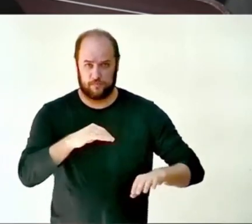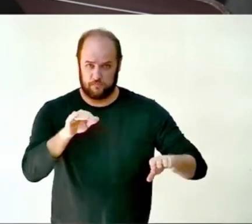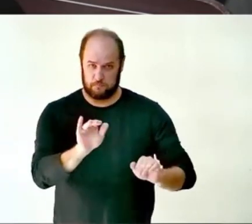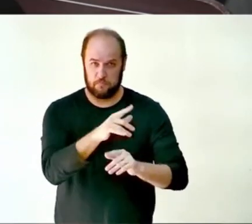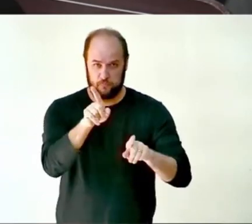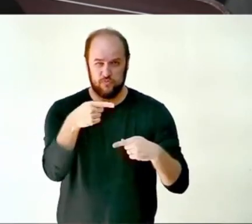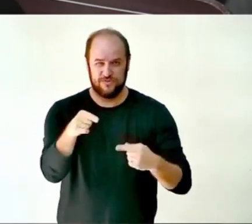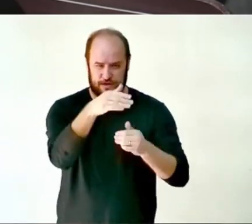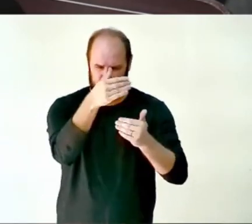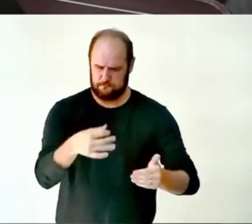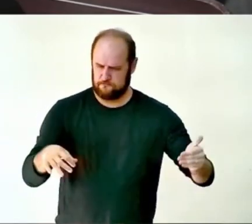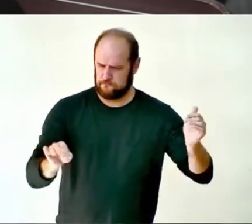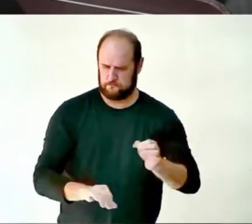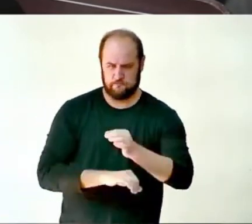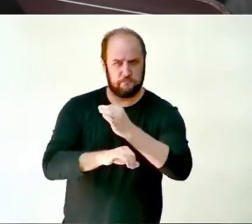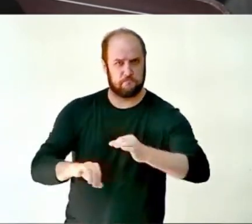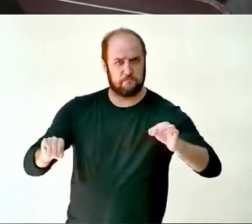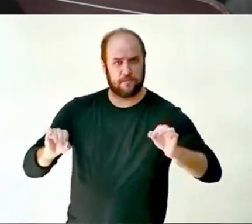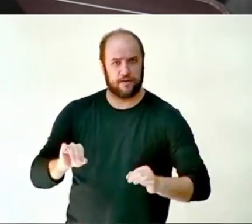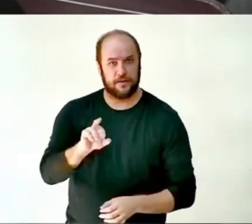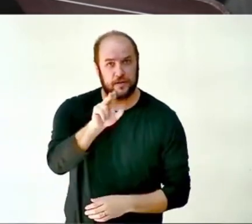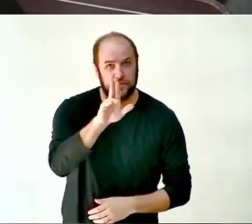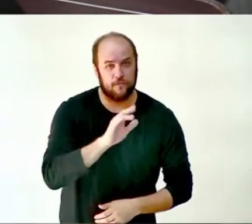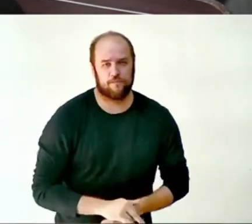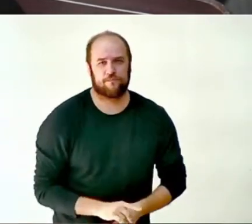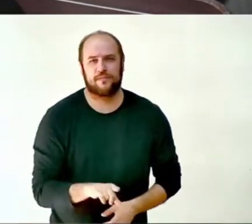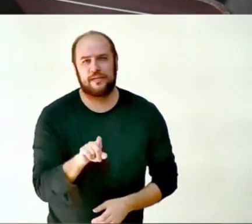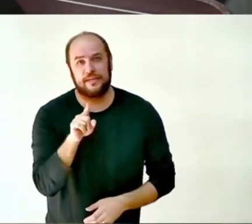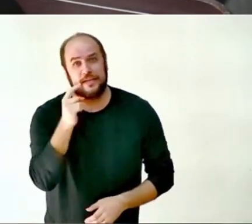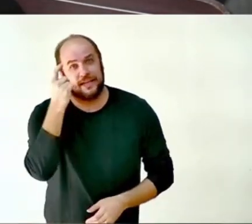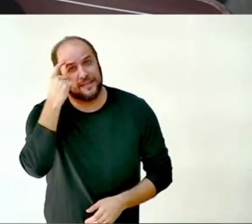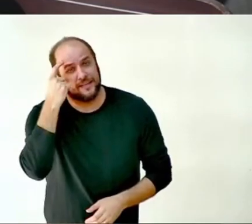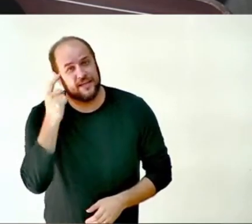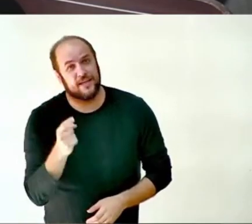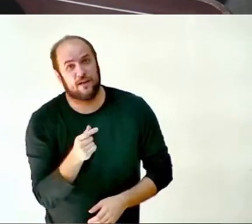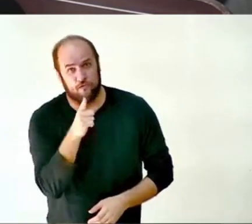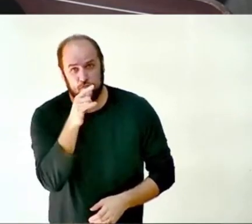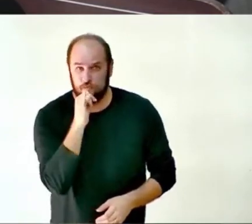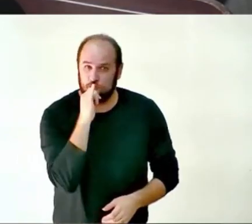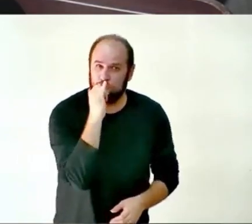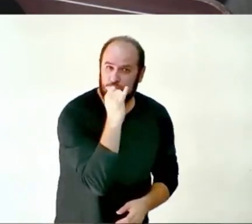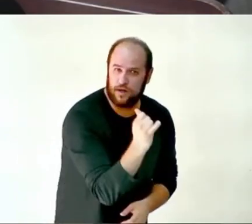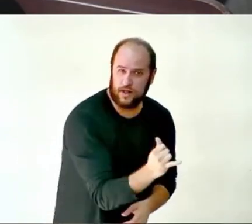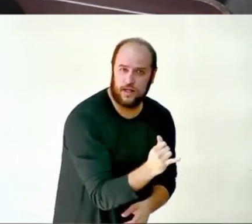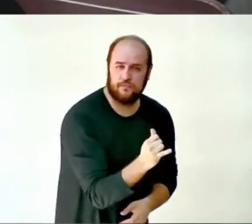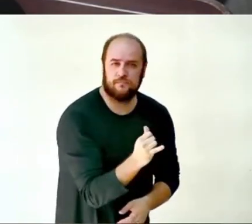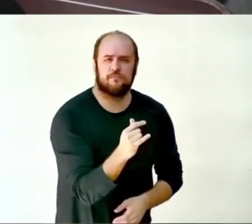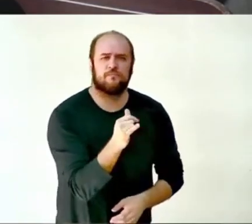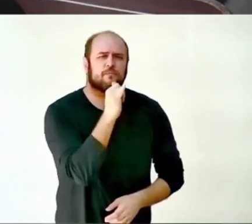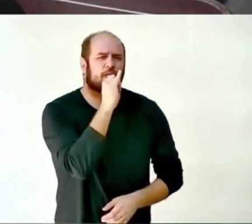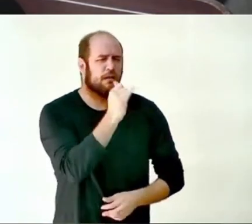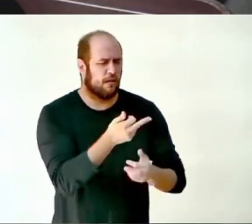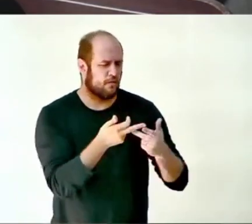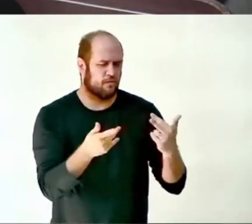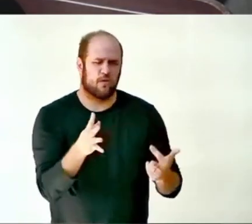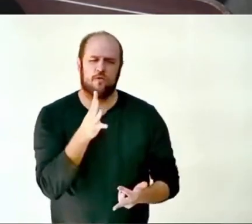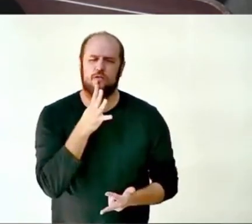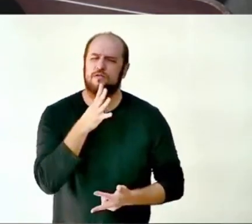Ou seja, se você fala, se você abre a boca, fala de acordo com o que você conhece de